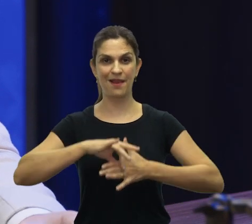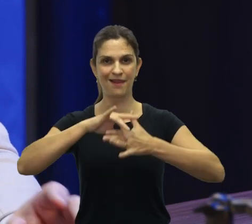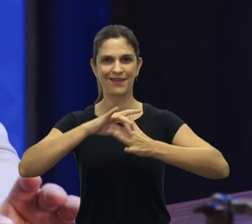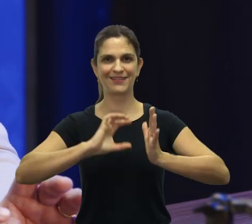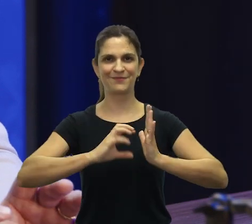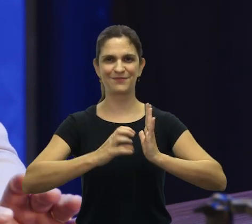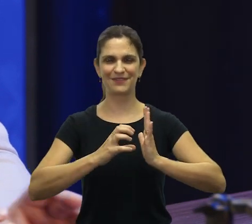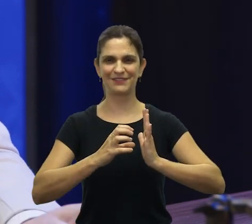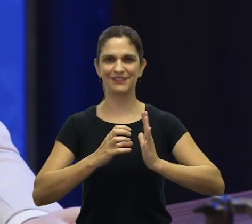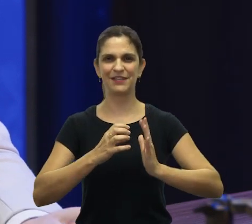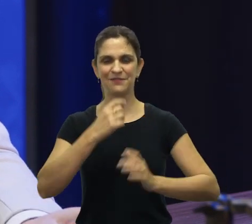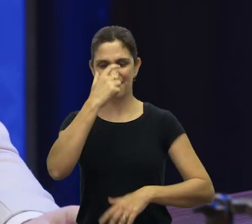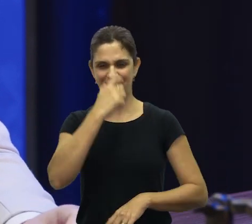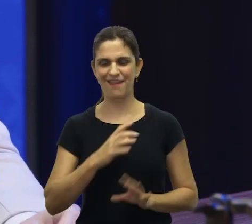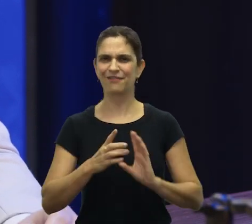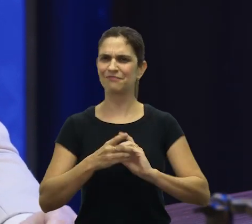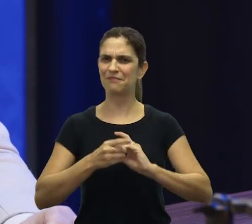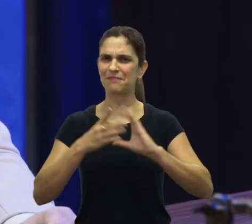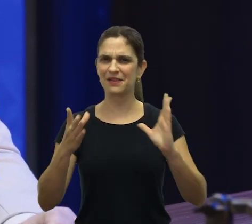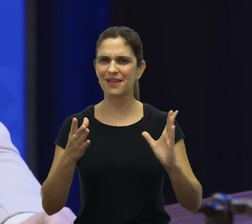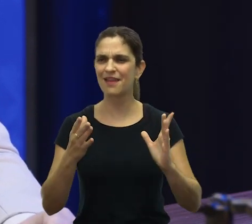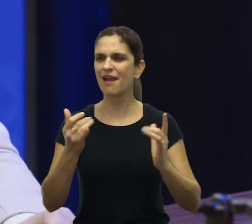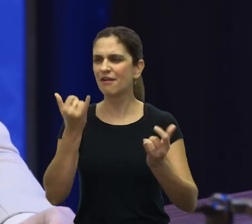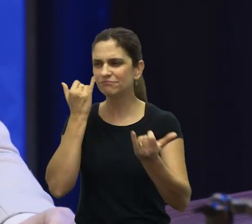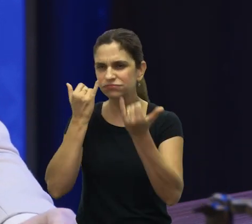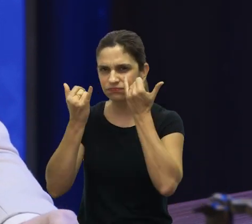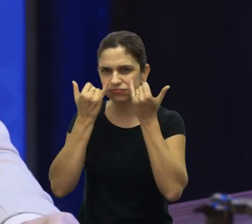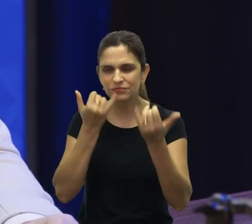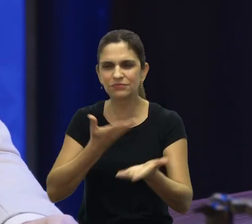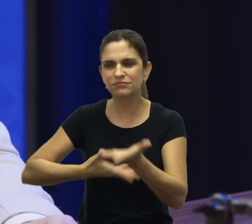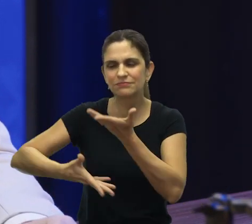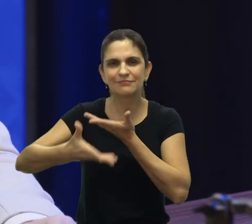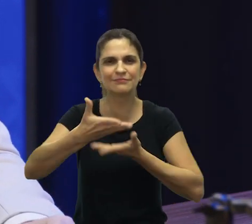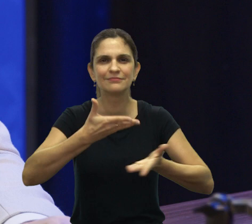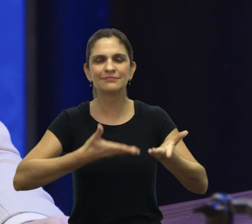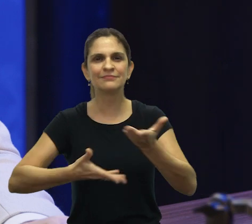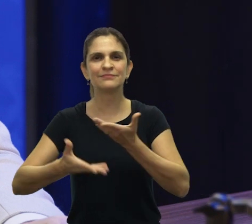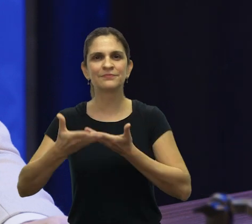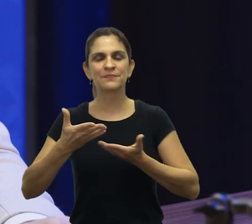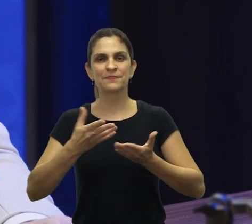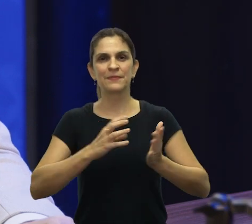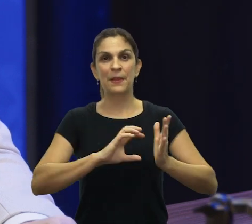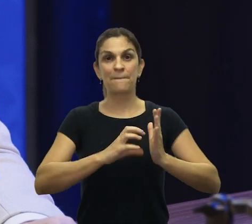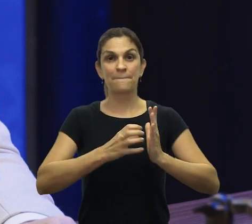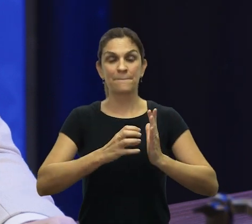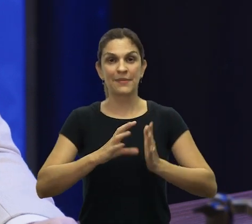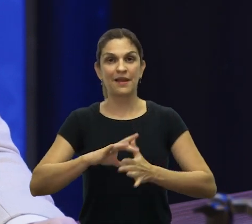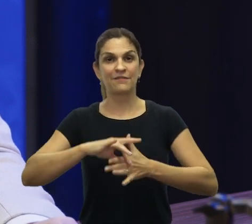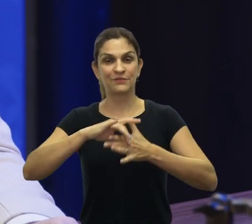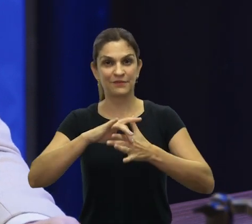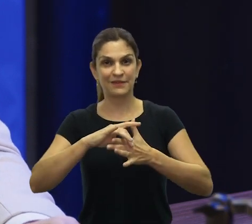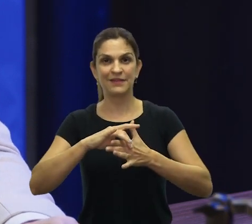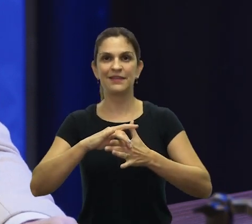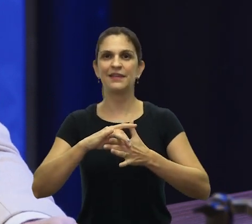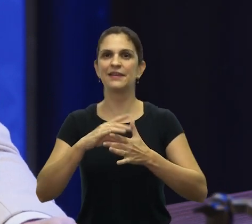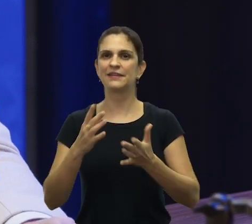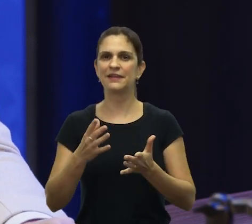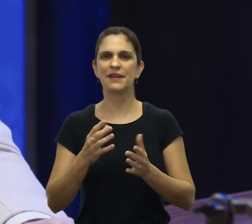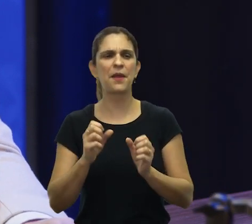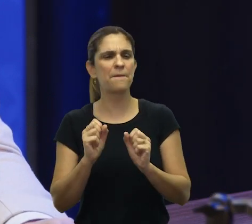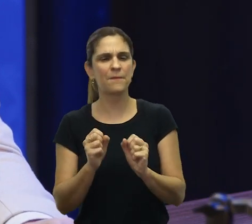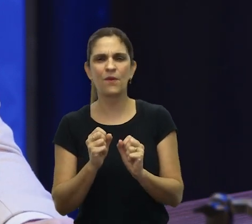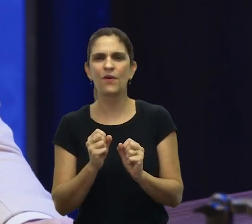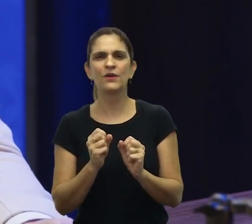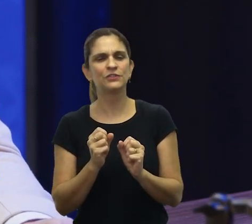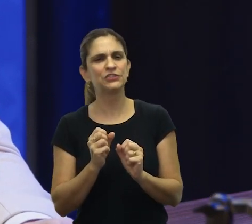eu sou aquele líder bem democrático, eu ouço todo mundo. Na palavra do líder, hoje fala eu, amanhã fala